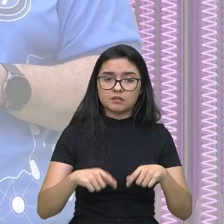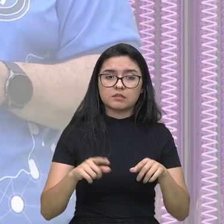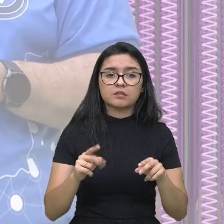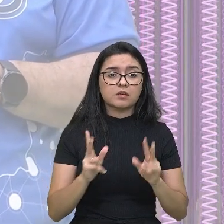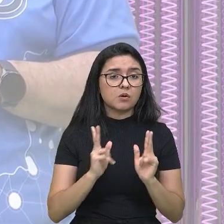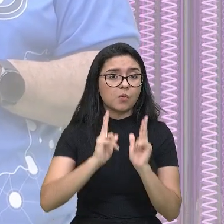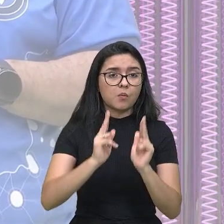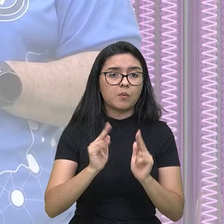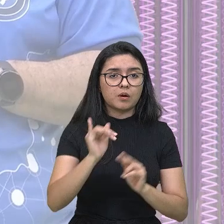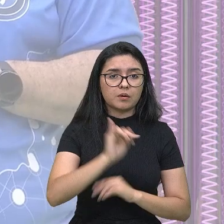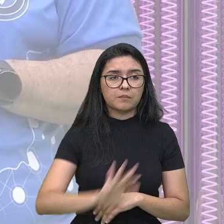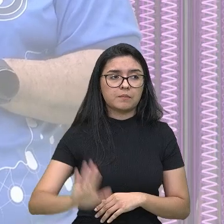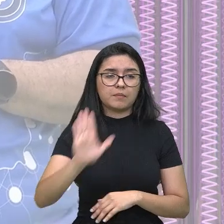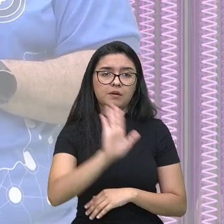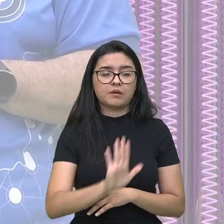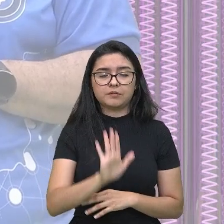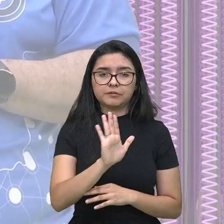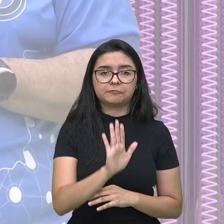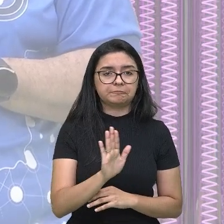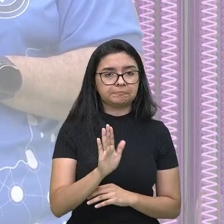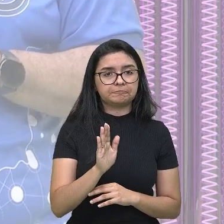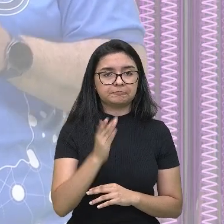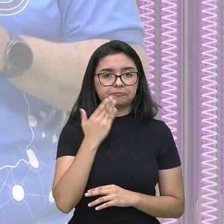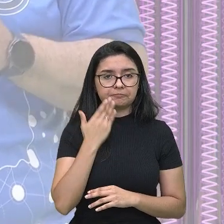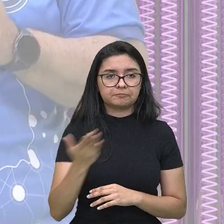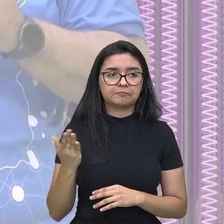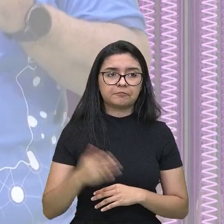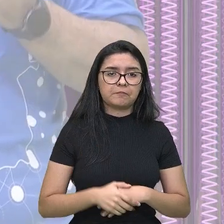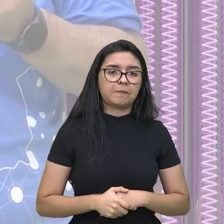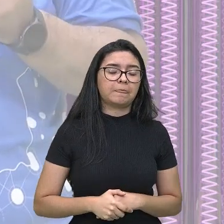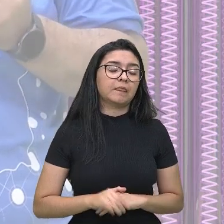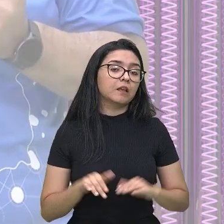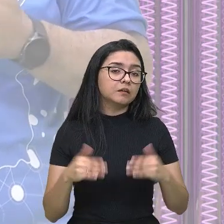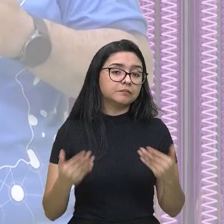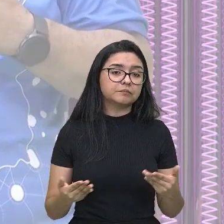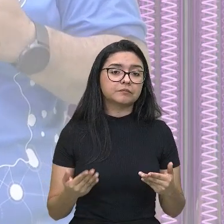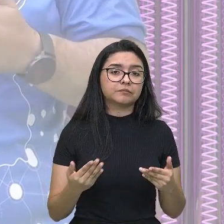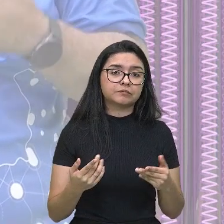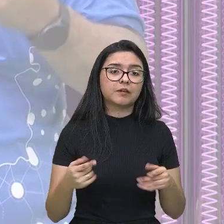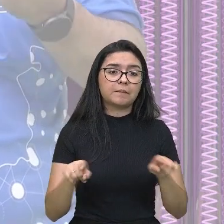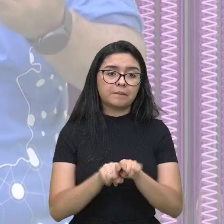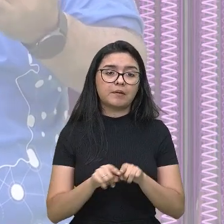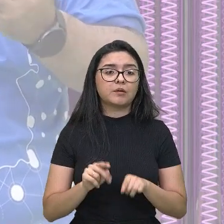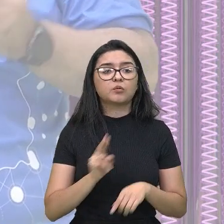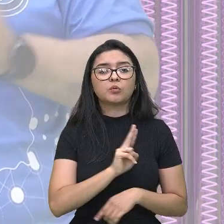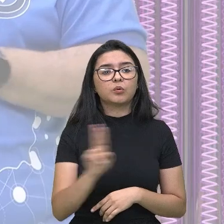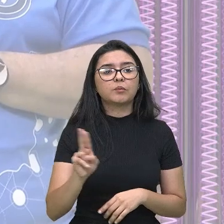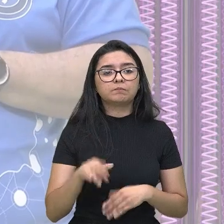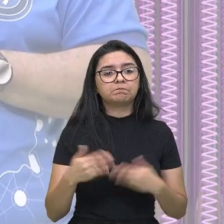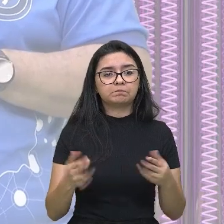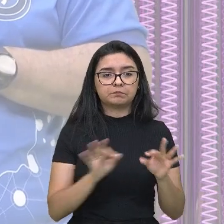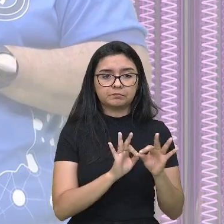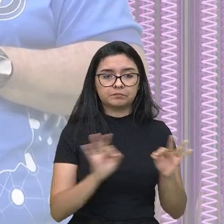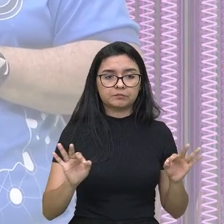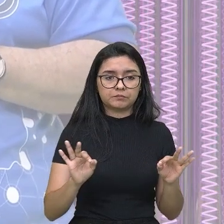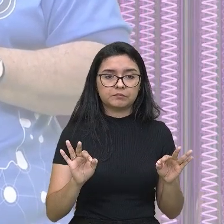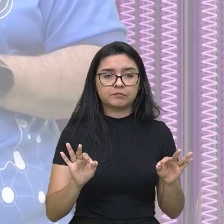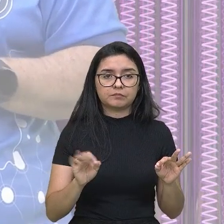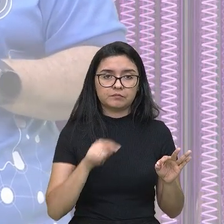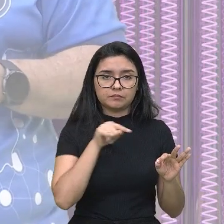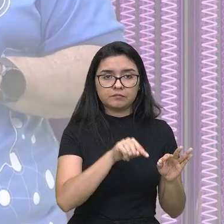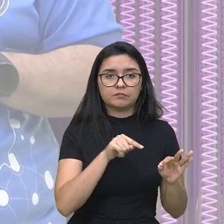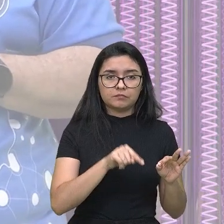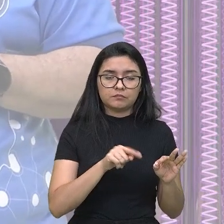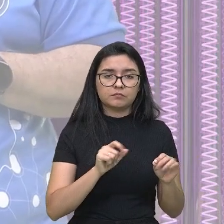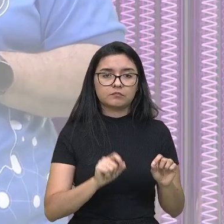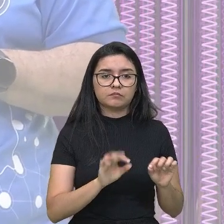aí na nossa imagem aqui ao lado, né? E você dá nome. O professor escolheu dar nome para essas retas, essa reta que